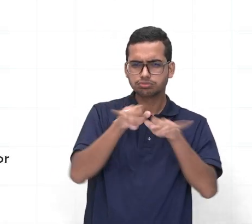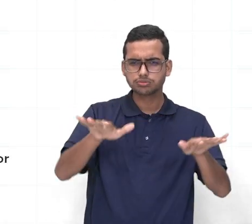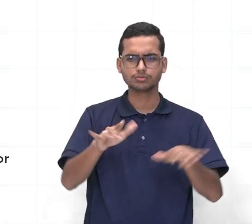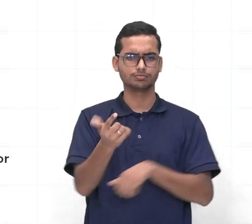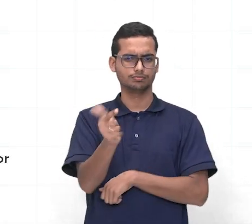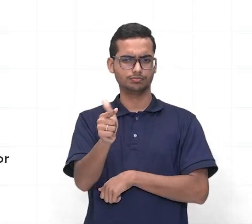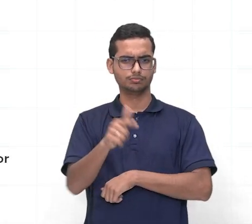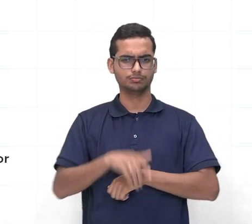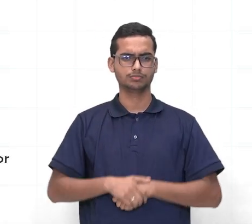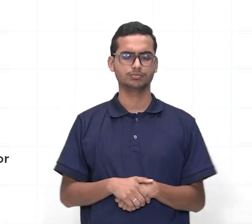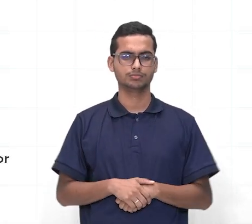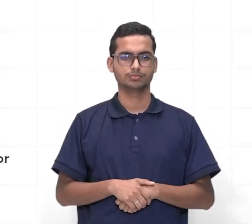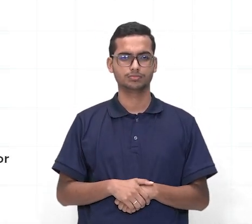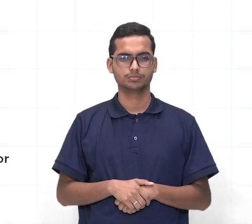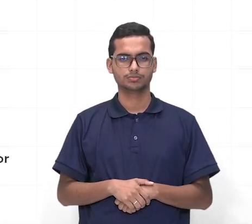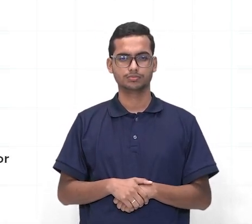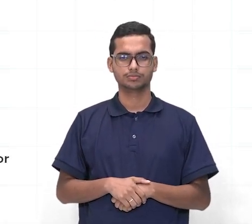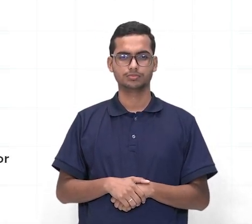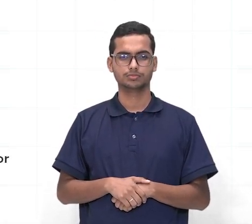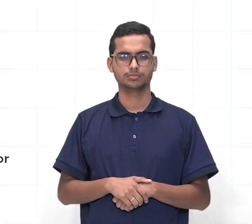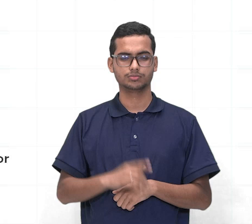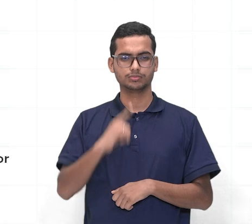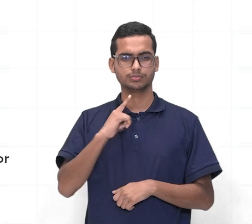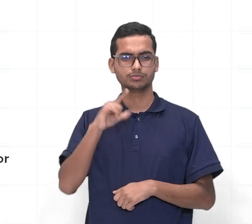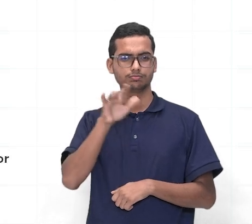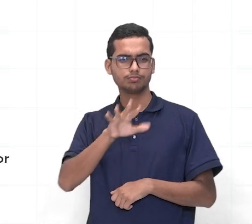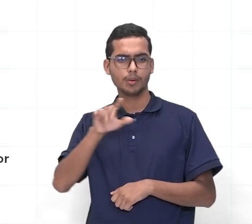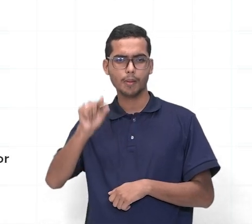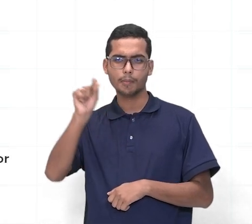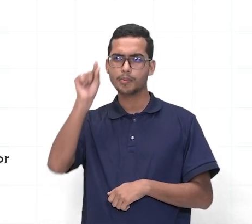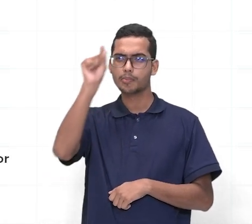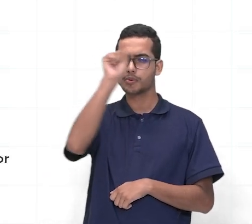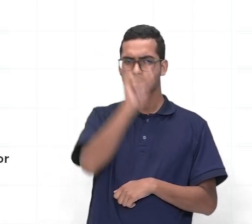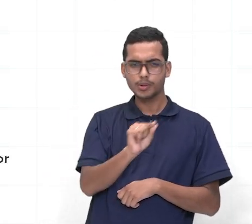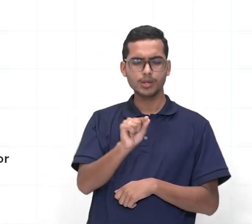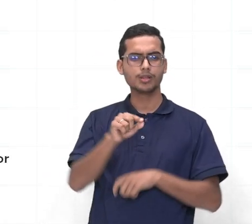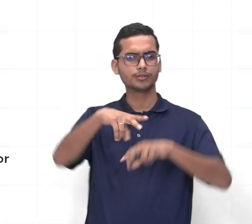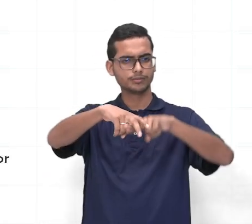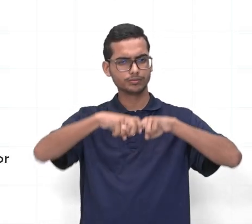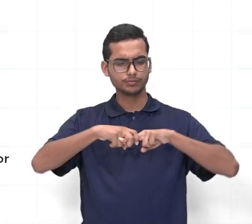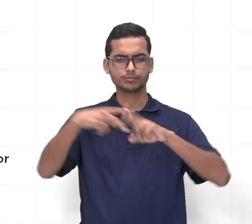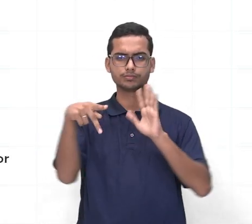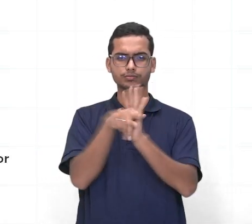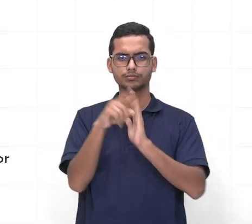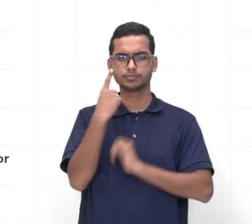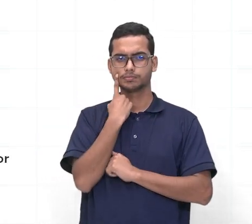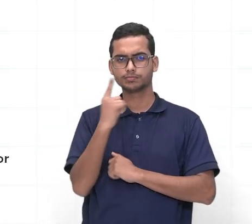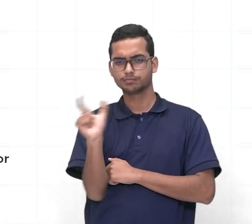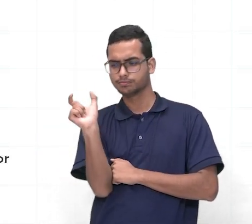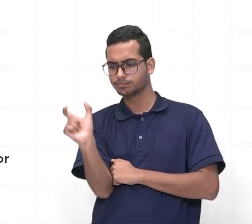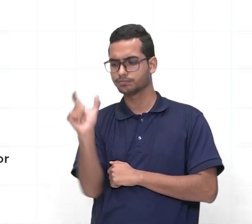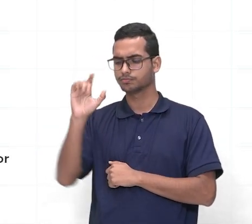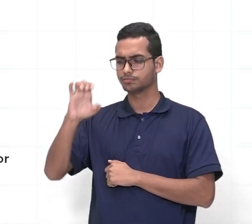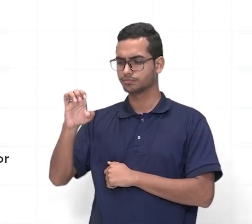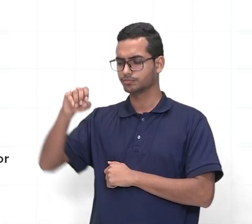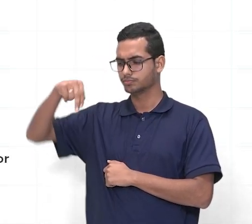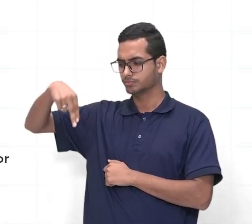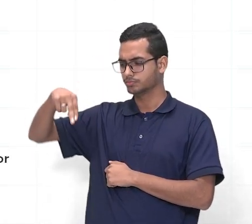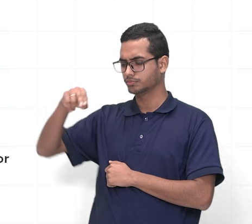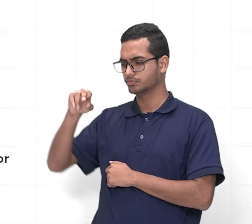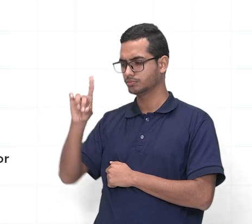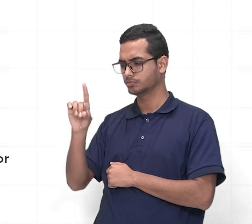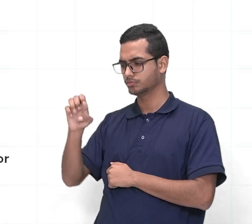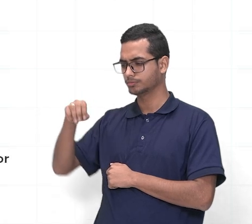certo? Então, com isso, guarde esse termo, endemia. Eu